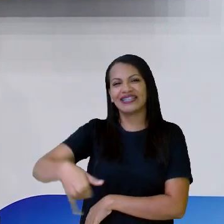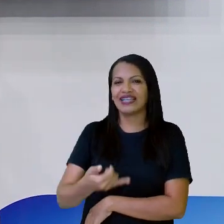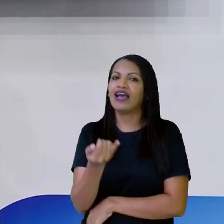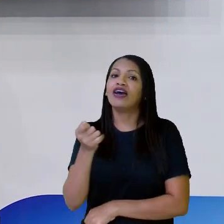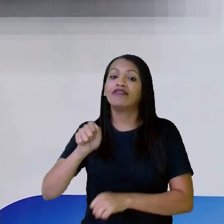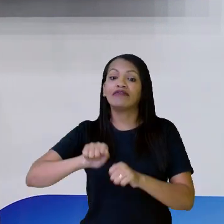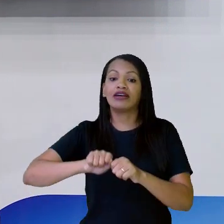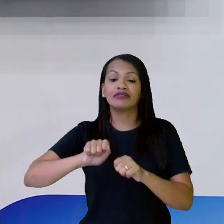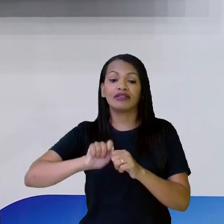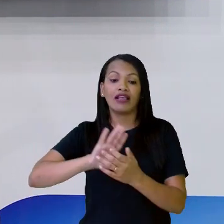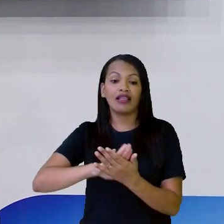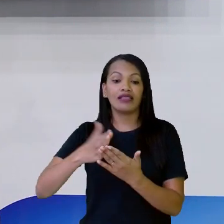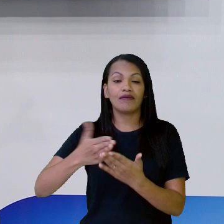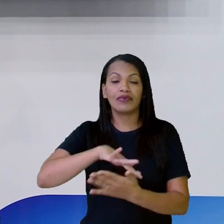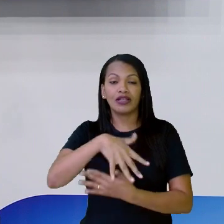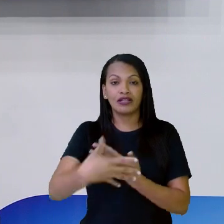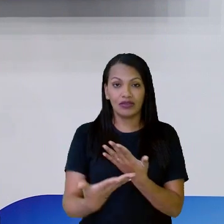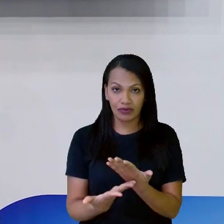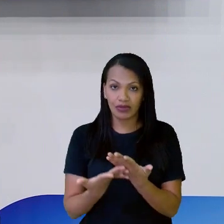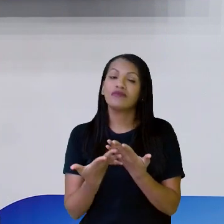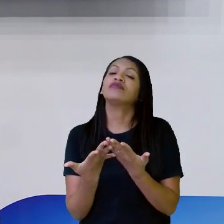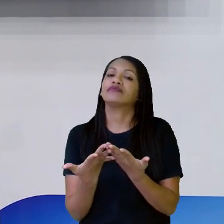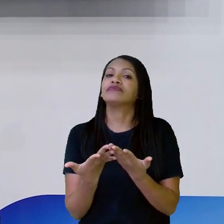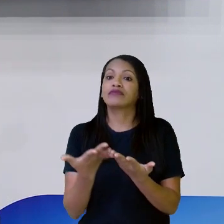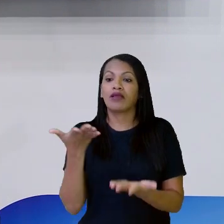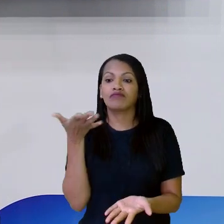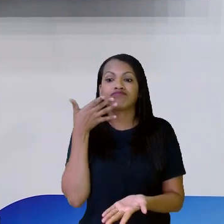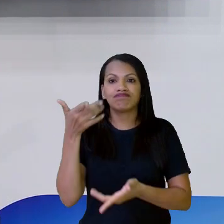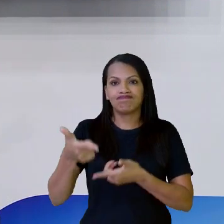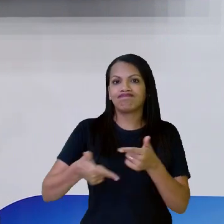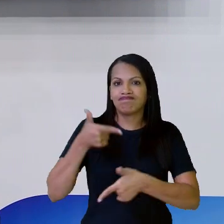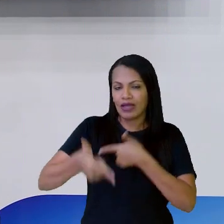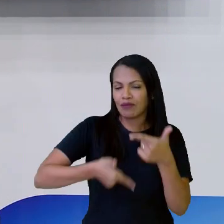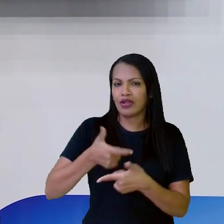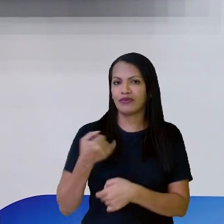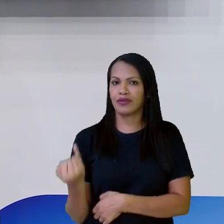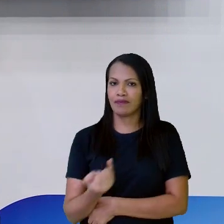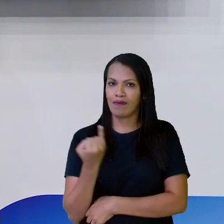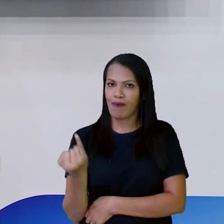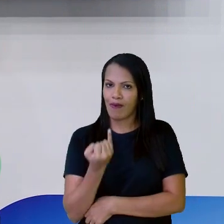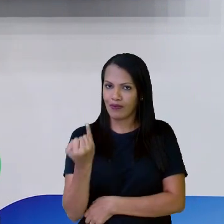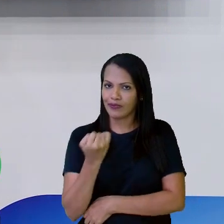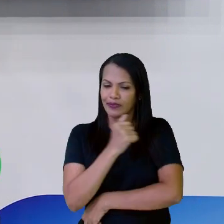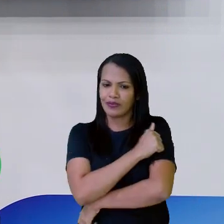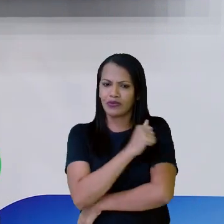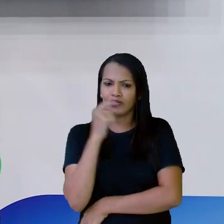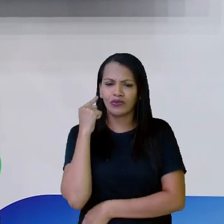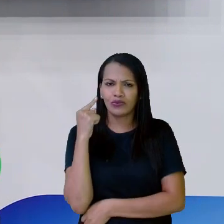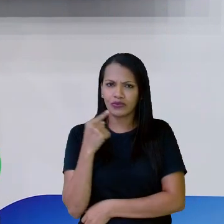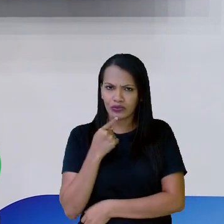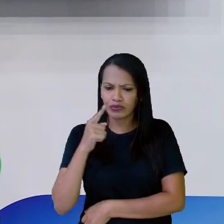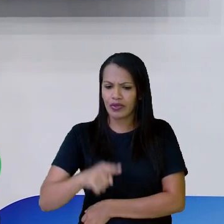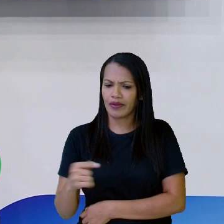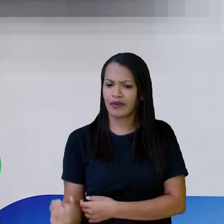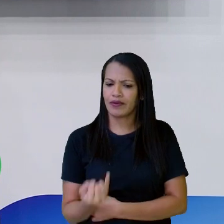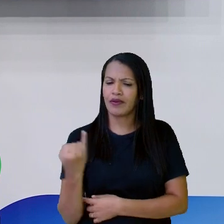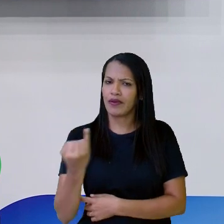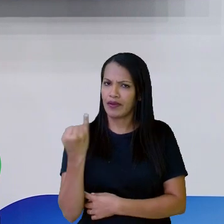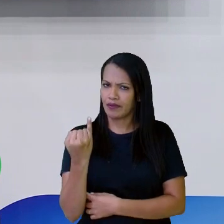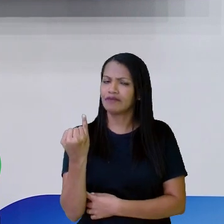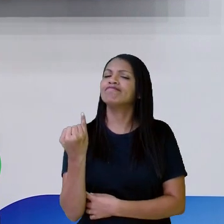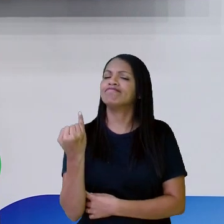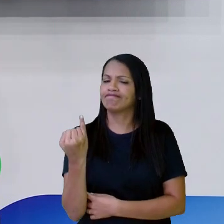a interpretação de Libras. Trabalho muito importante, hein? Fundamental, eu